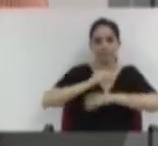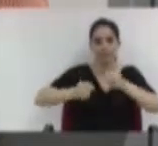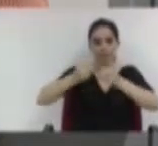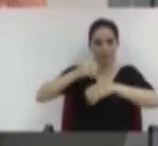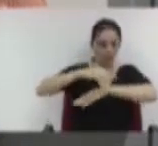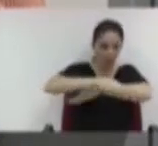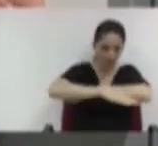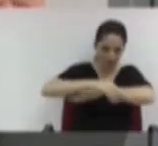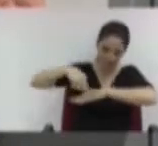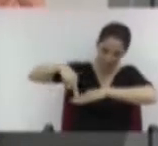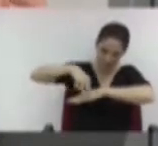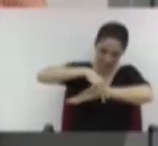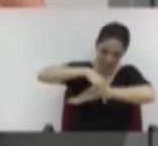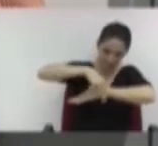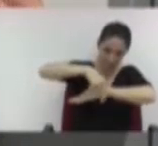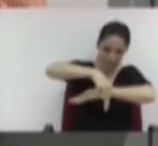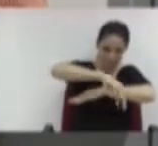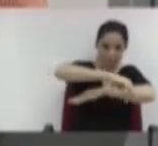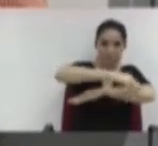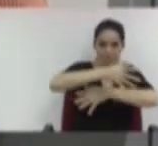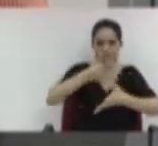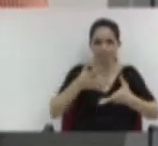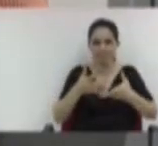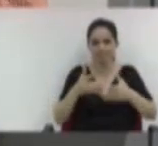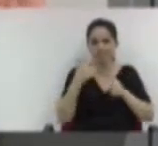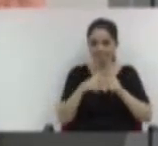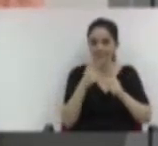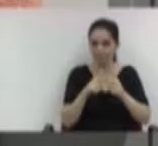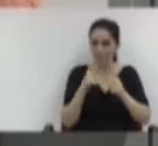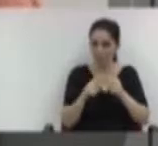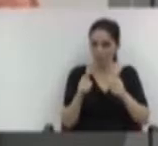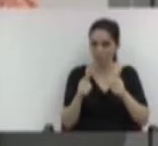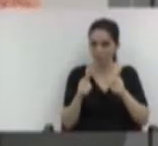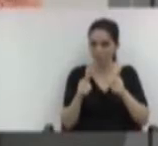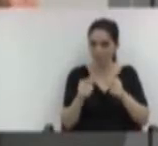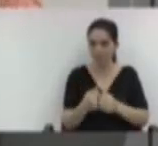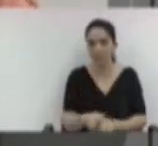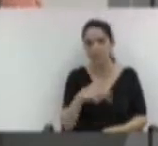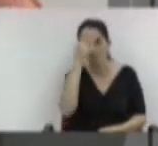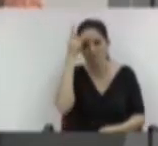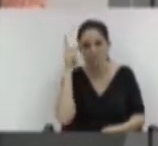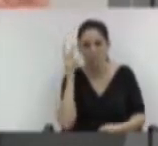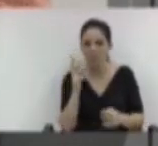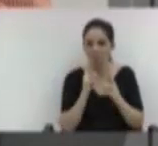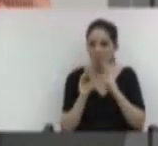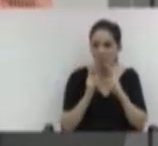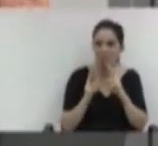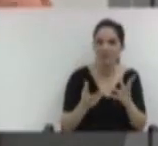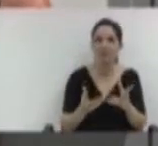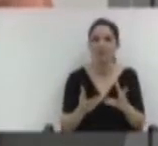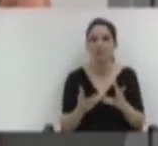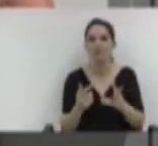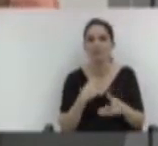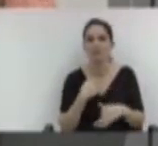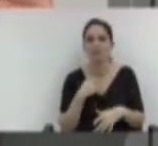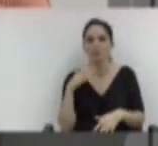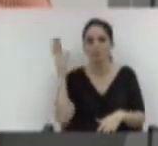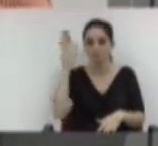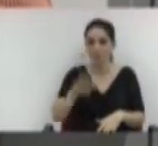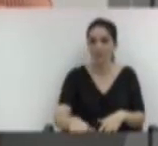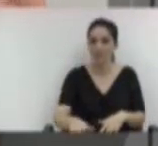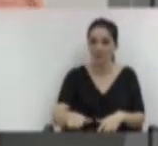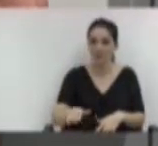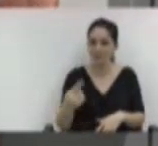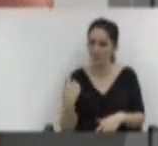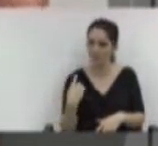até um dia passado eu imaginei, eu fiz, ué, o pessoal assim não reclamou, porque um dia até pensei em parar, mas geralmente eu passo à tarde e à noite você